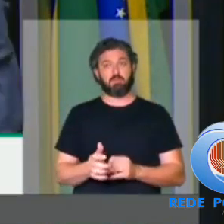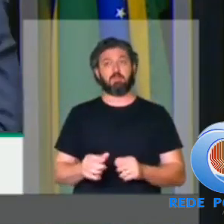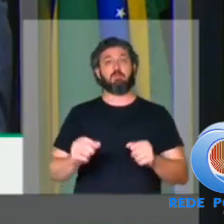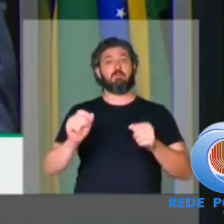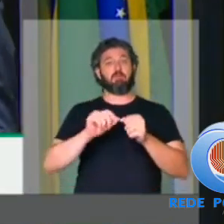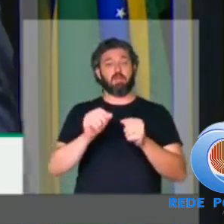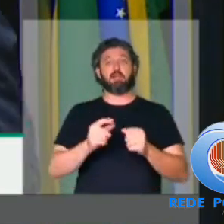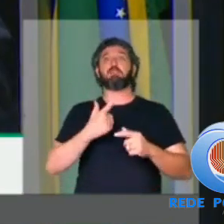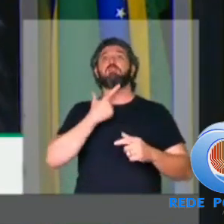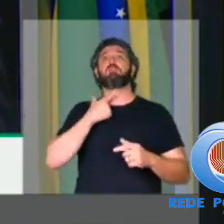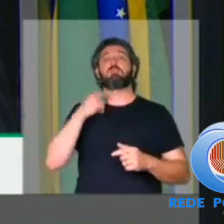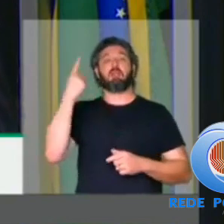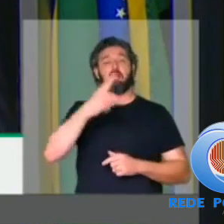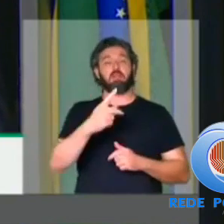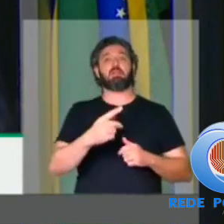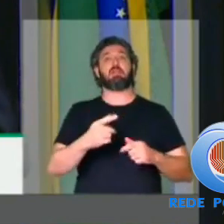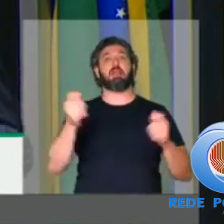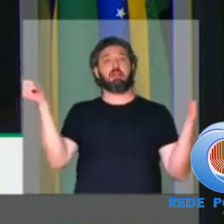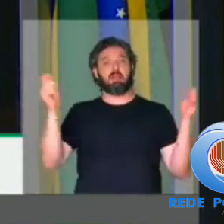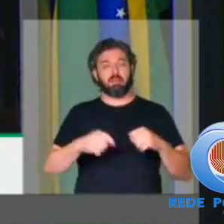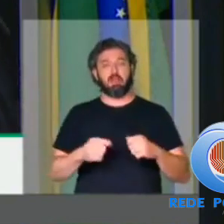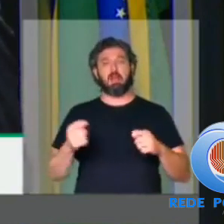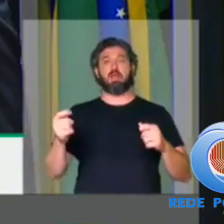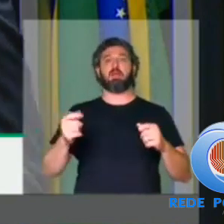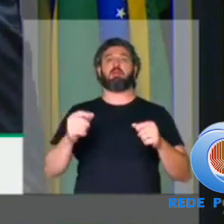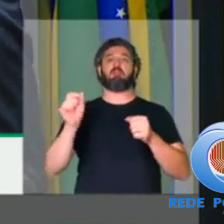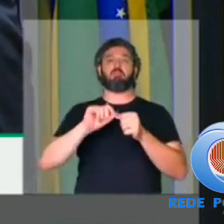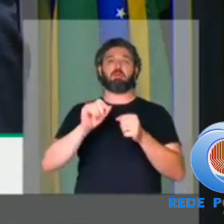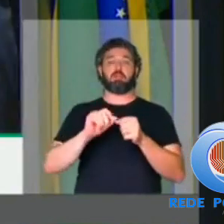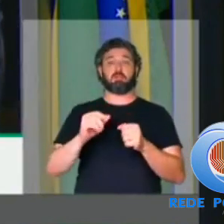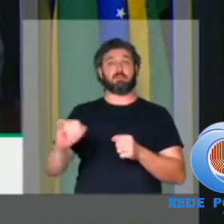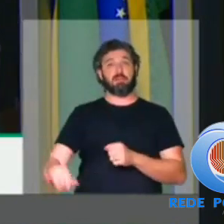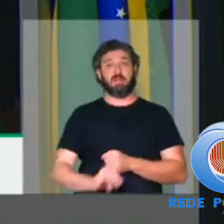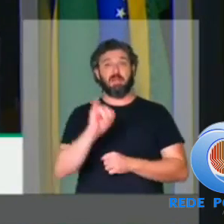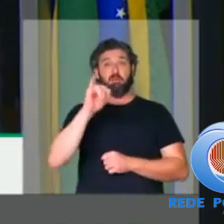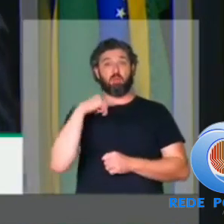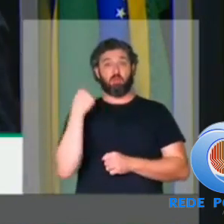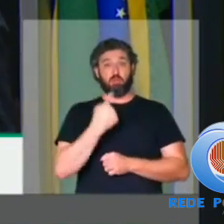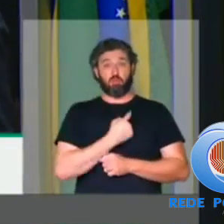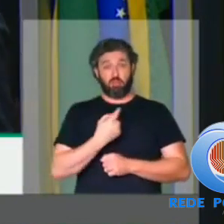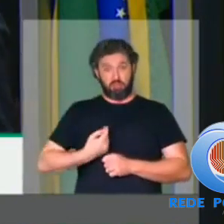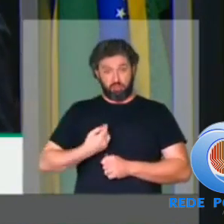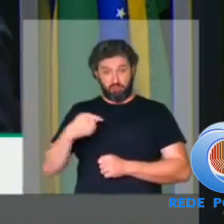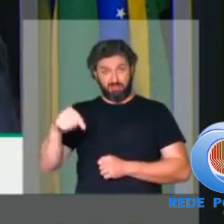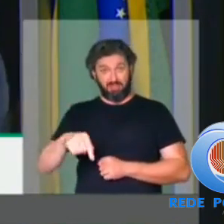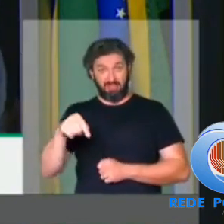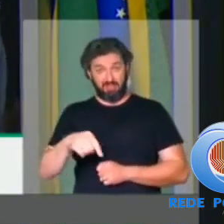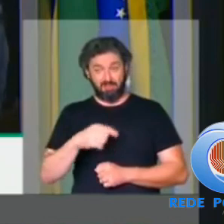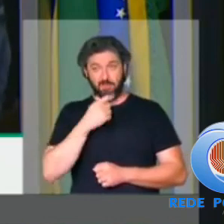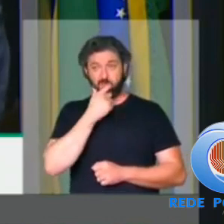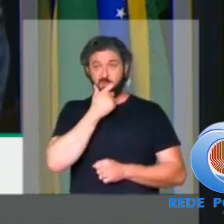são vocacionados a fazer. E é muito importante que nós que estamos aqui,